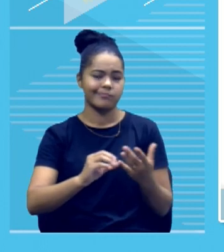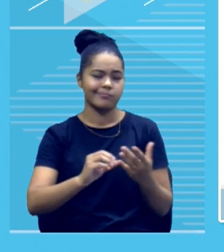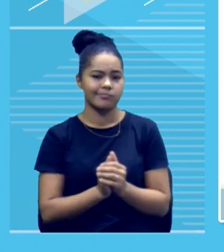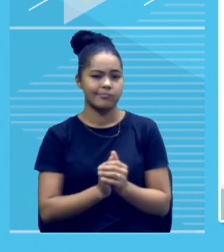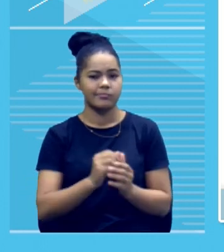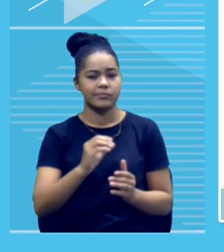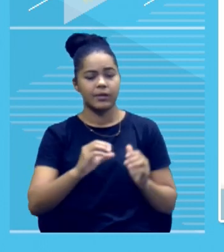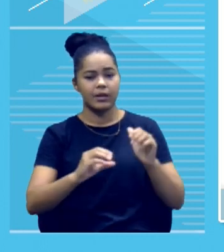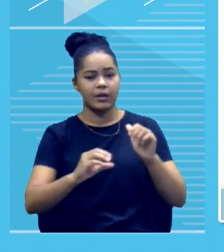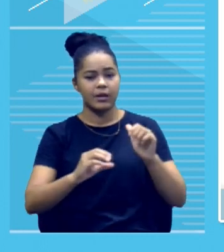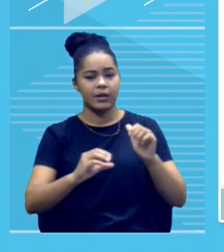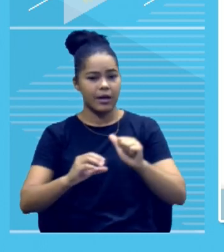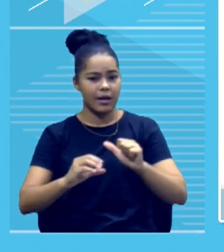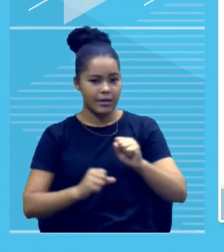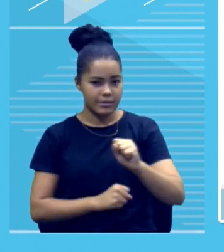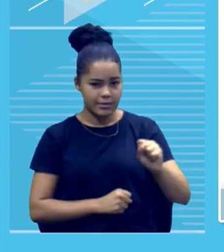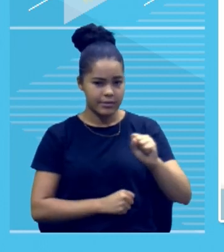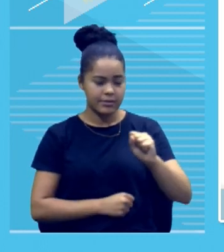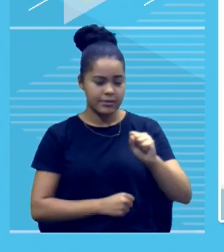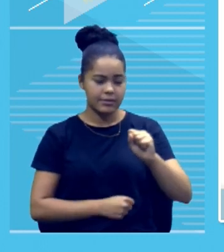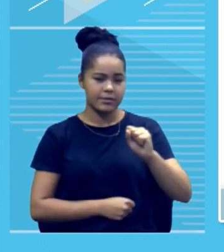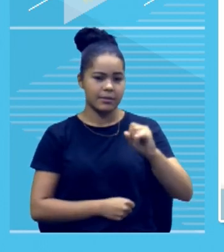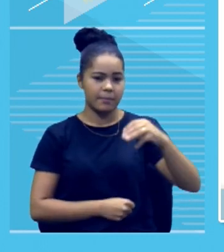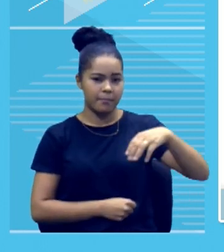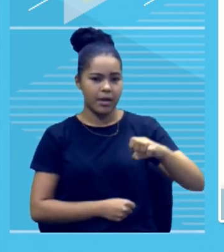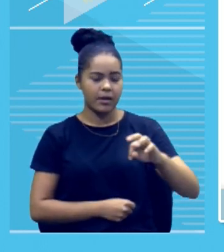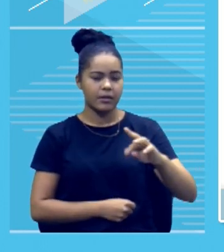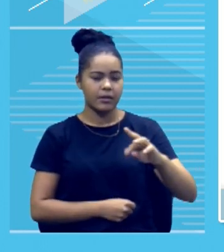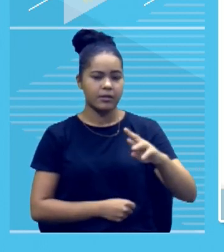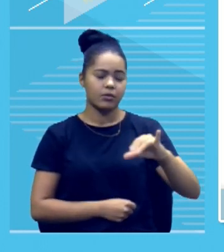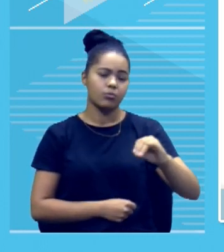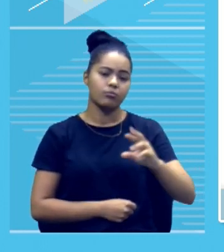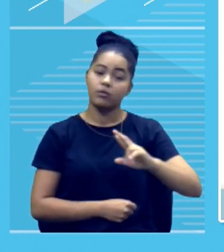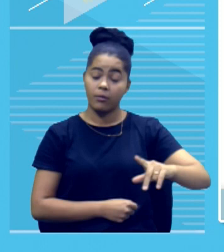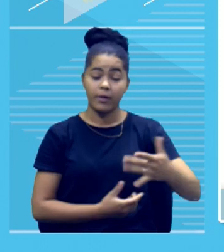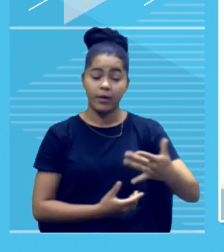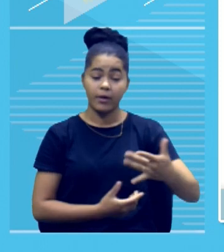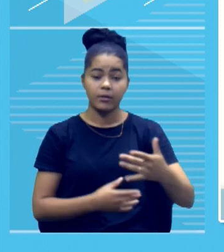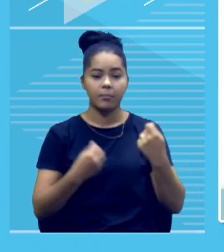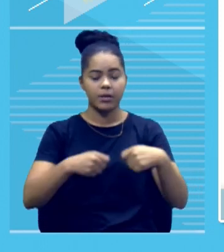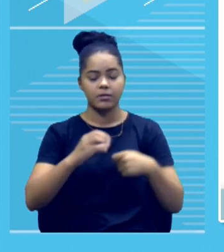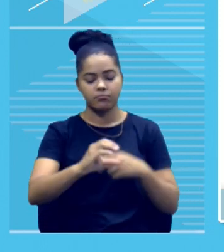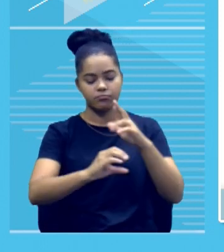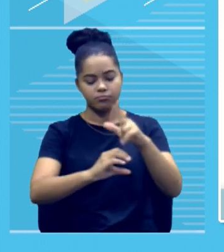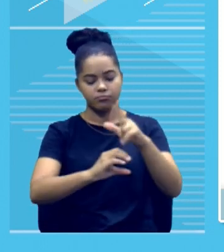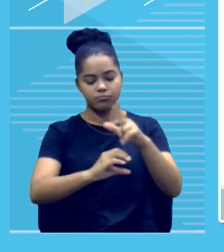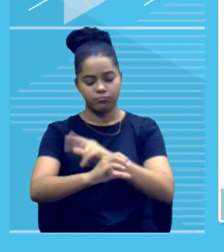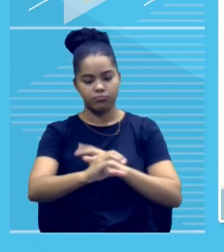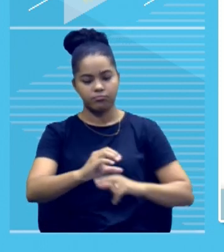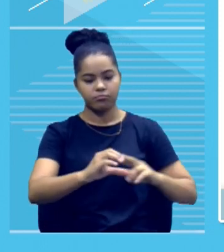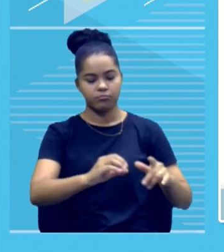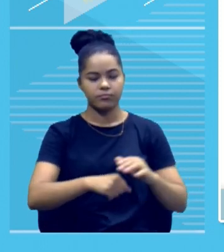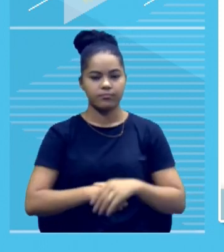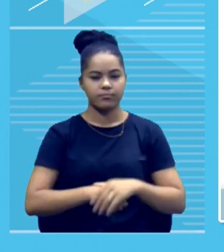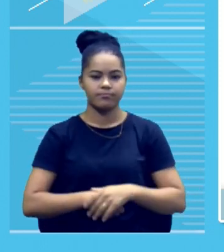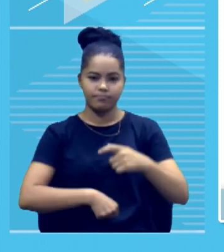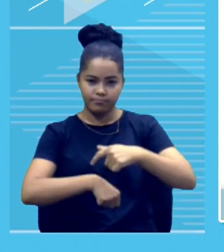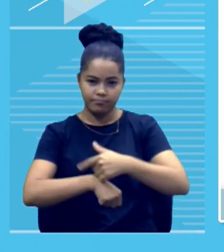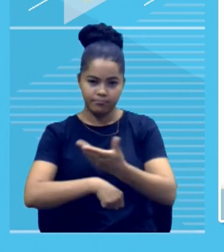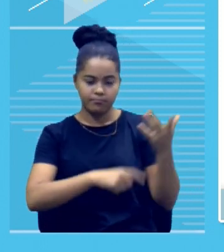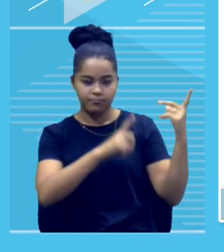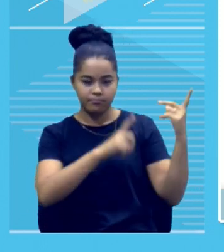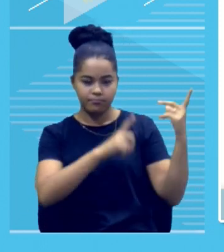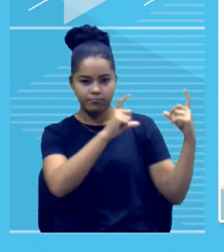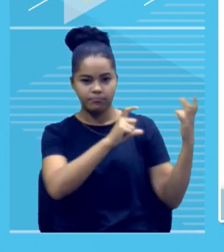Então, carbono assimétrico ou quiral. Perfeito? Vamos colocar um minutinho também para você fazer um print aí.